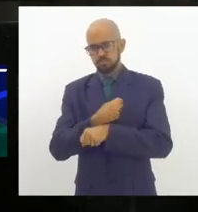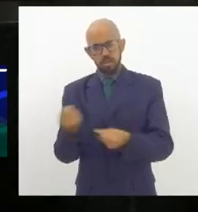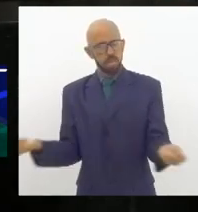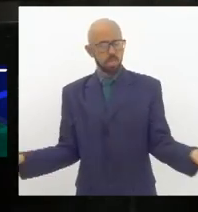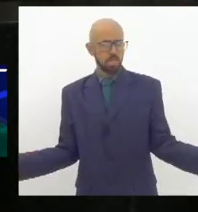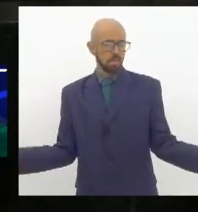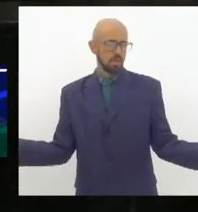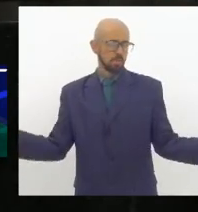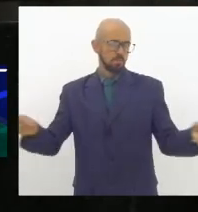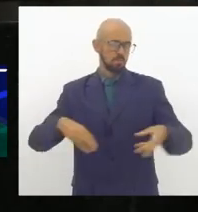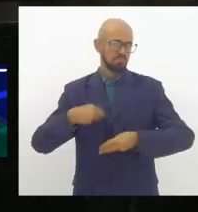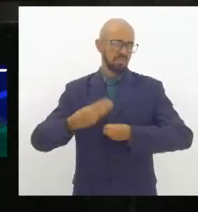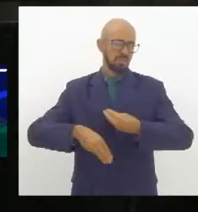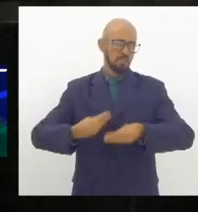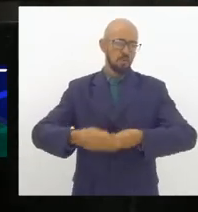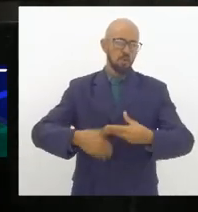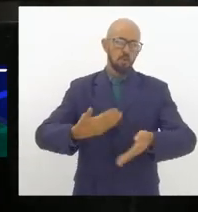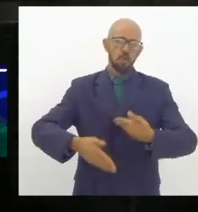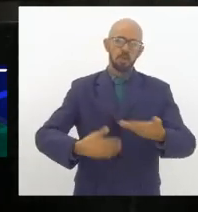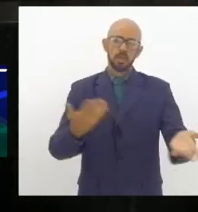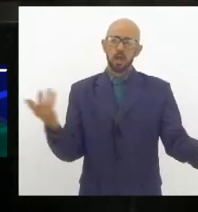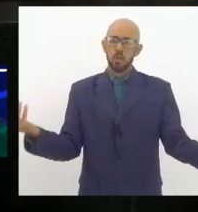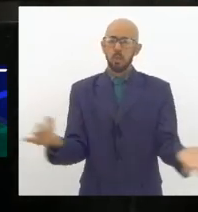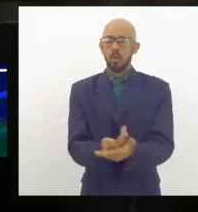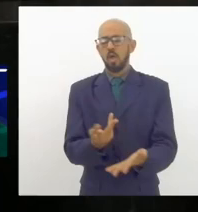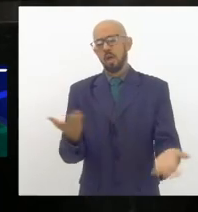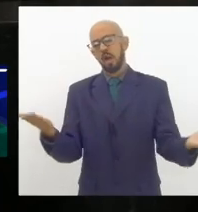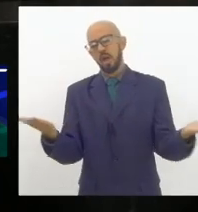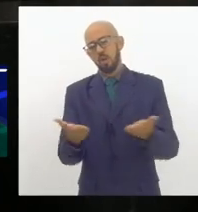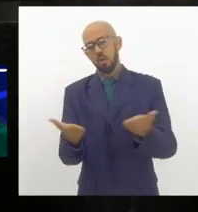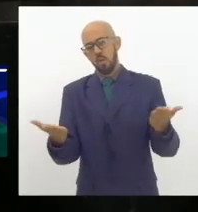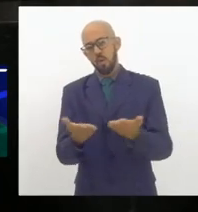público dessa dimensão